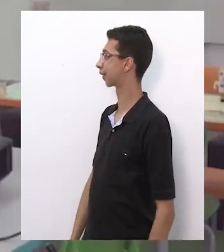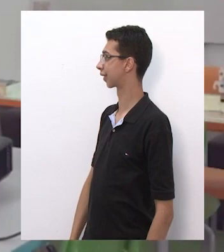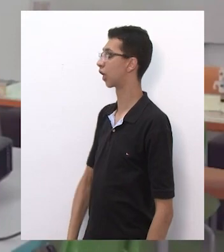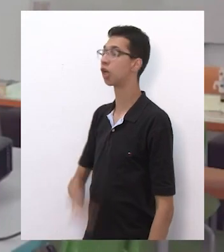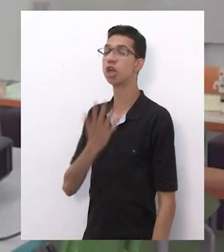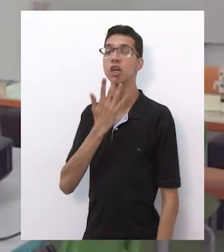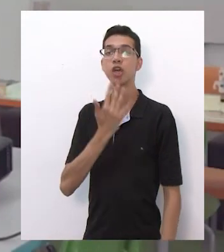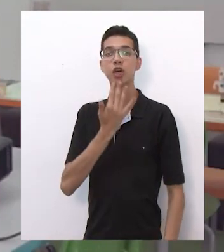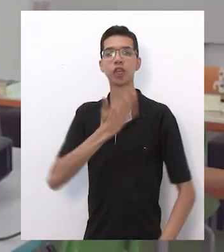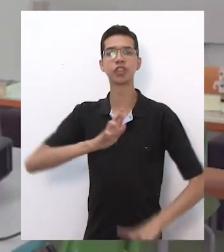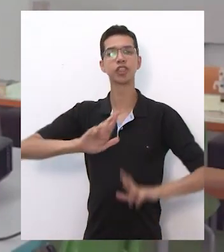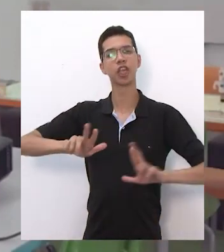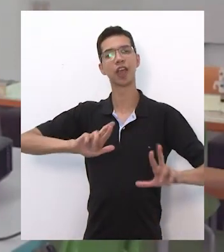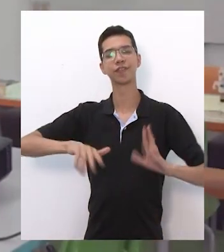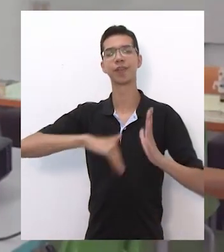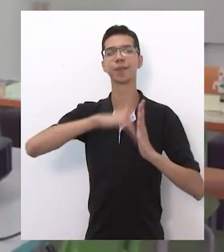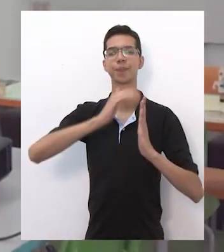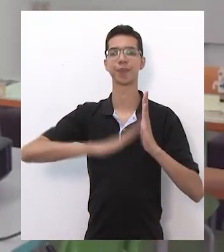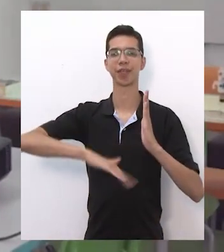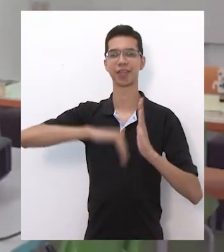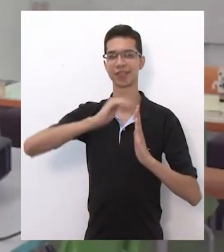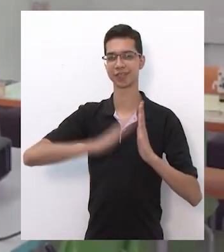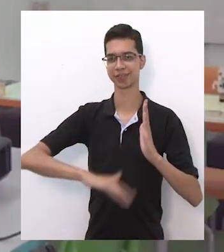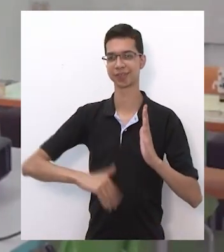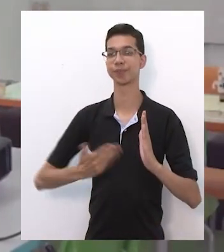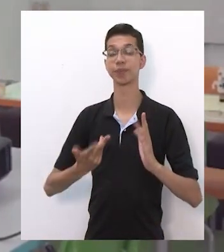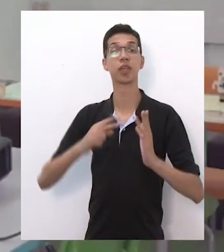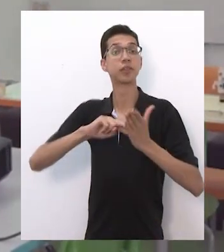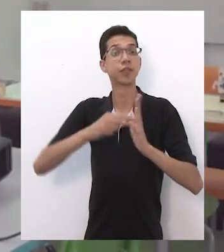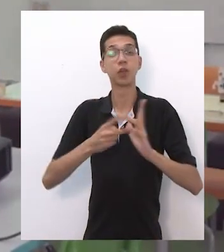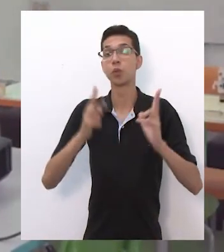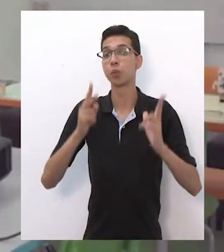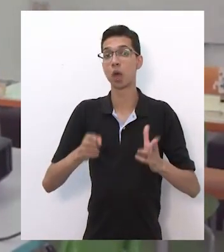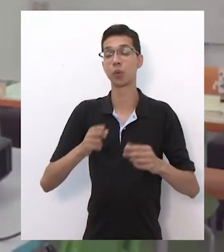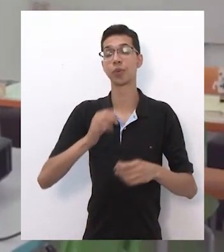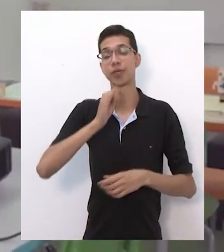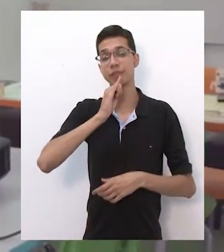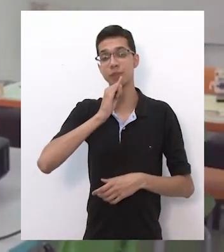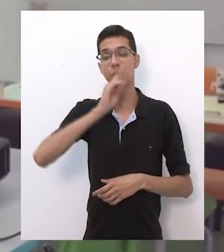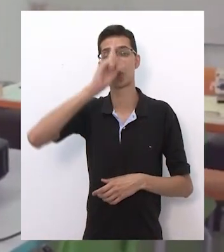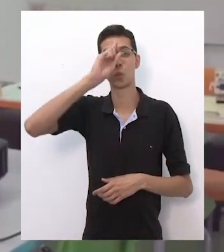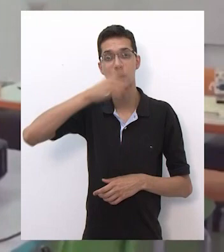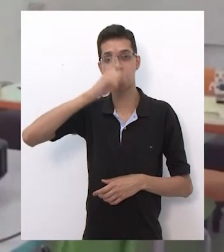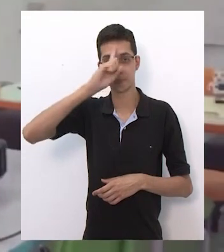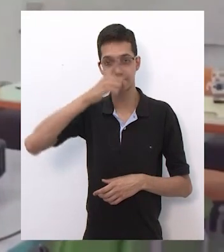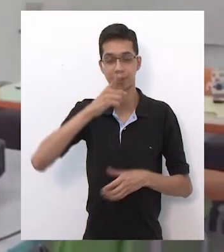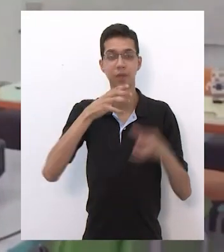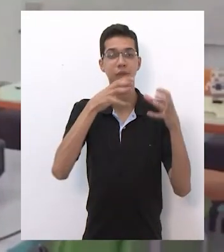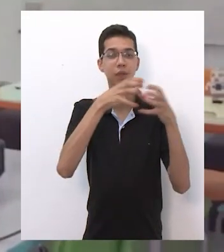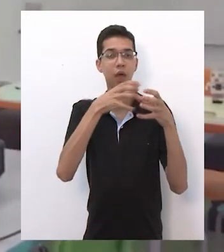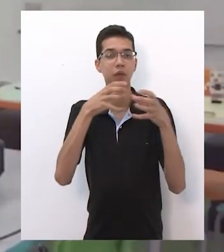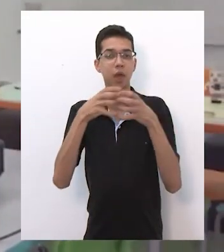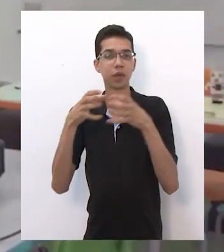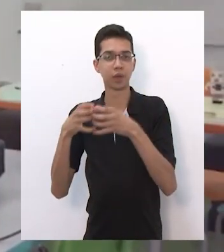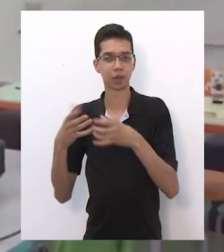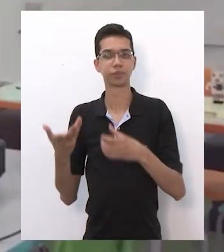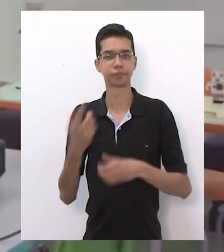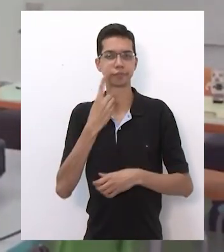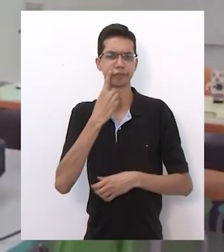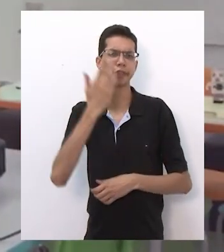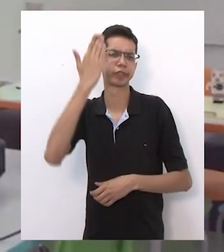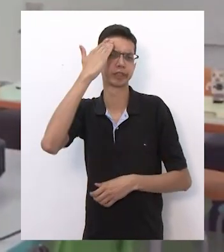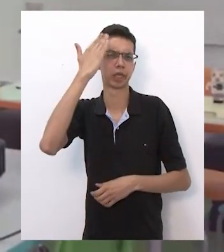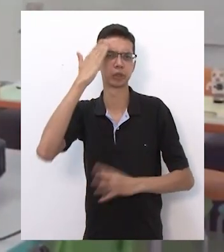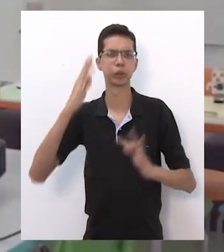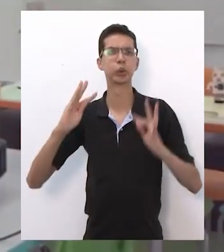diferentes para representar os blocos de comando. É lógico que não temos todos os blocos de comandos